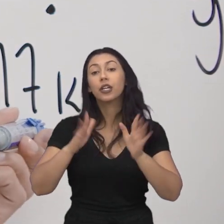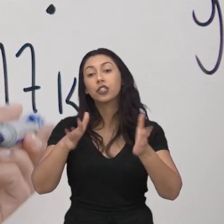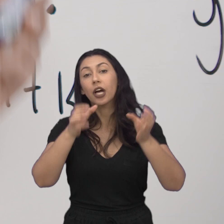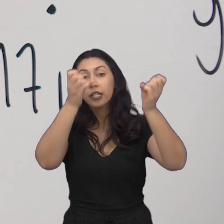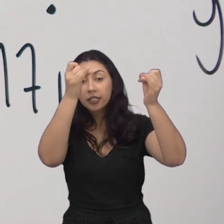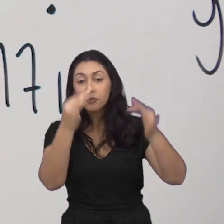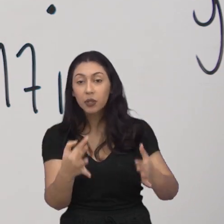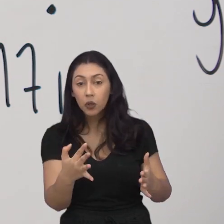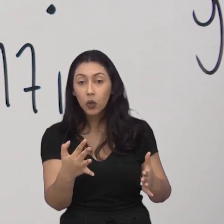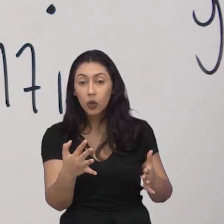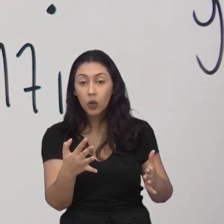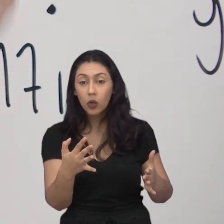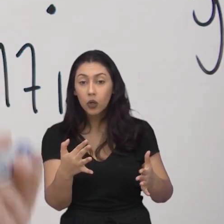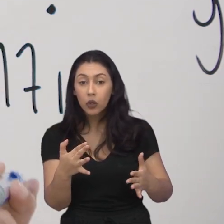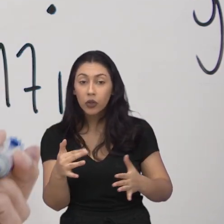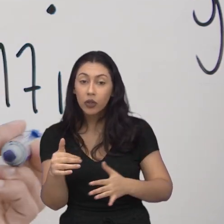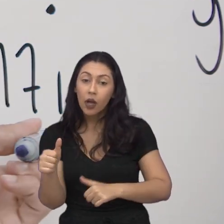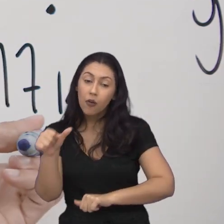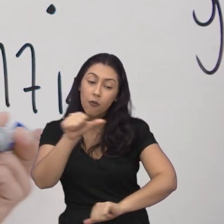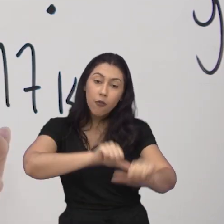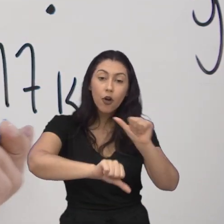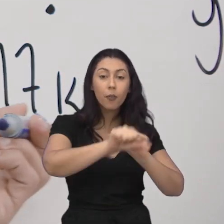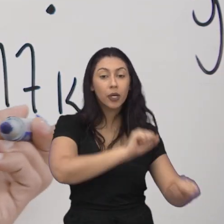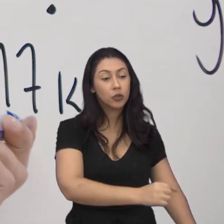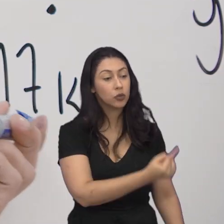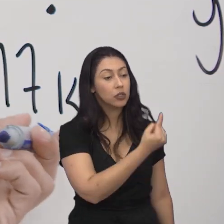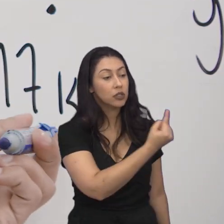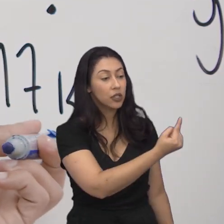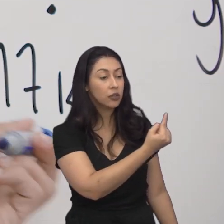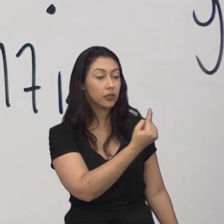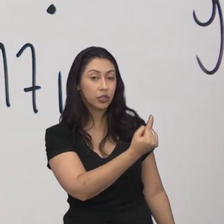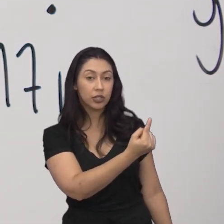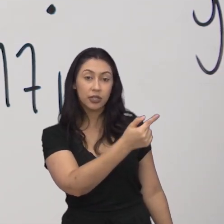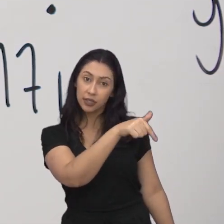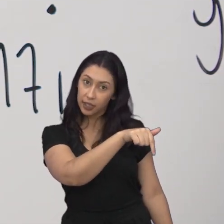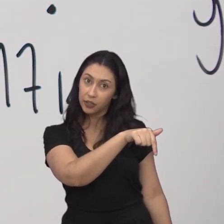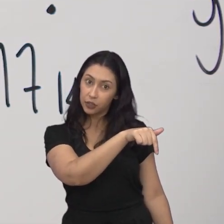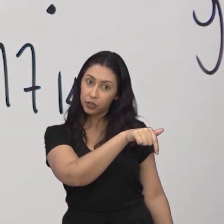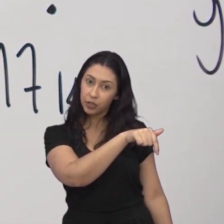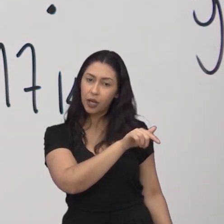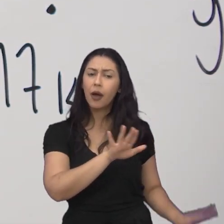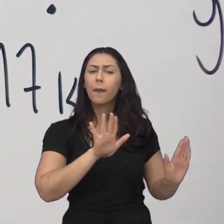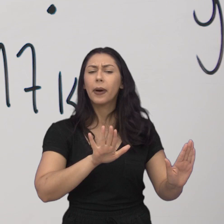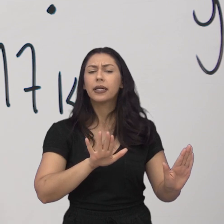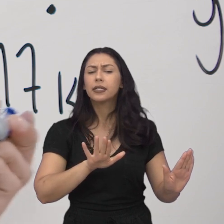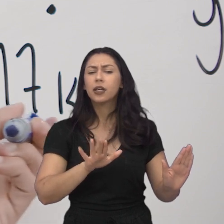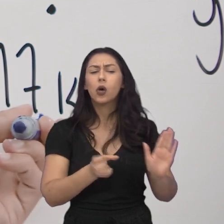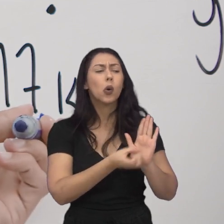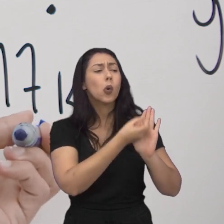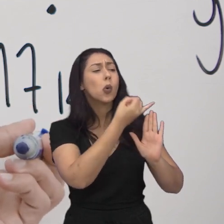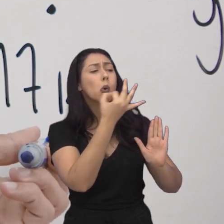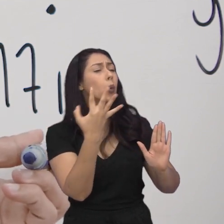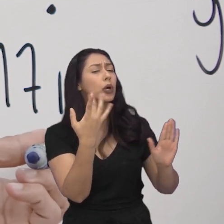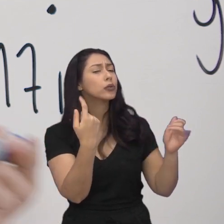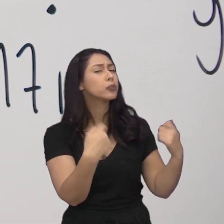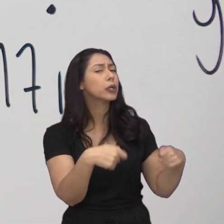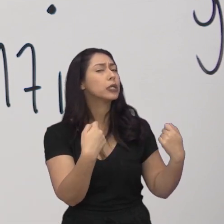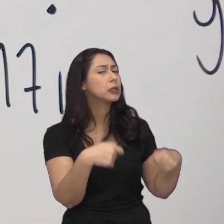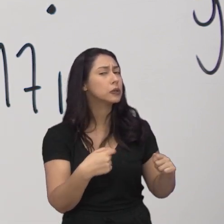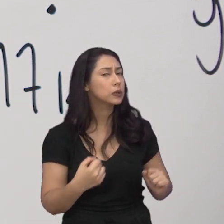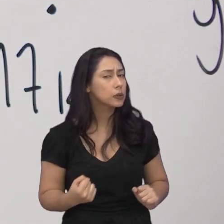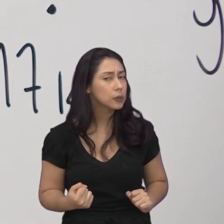que está formando NaS, e a gente quer saber quanto precisa de reagir de peróxido para reagir com 117